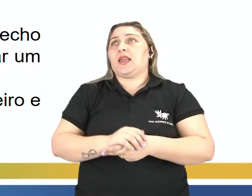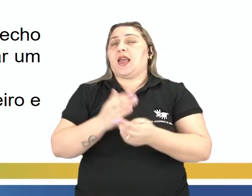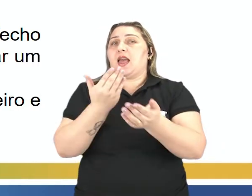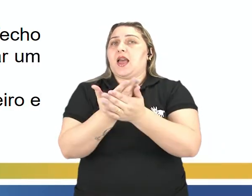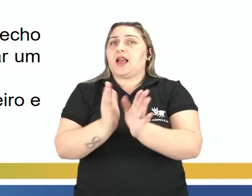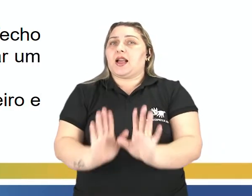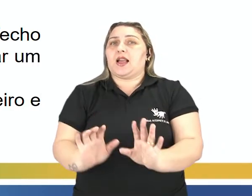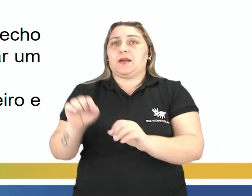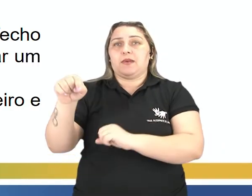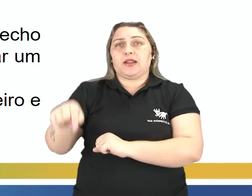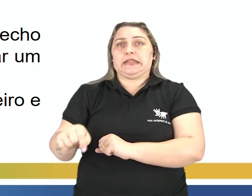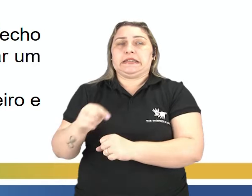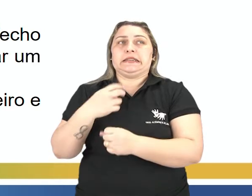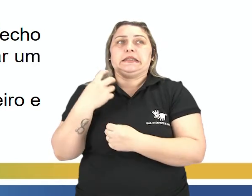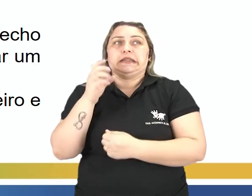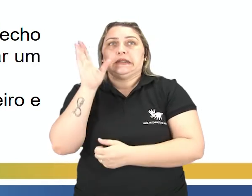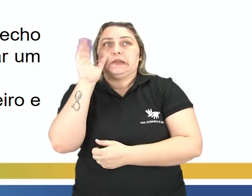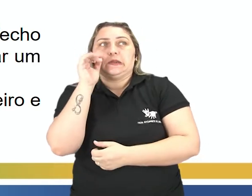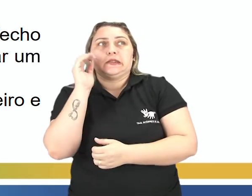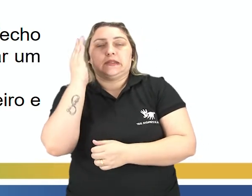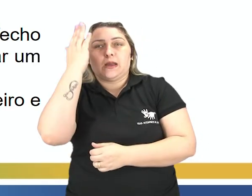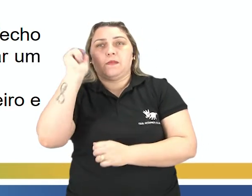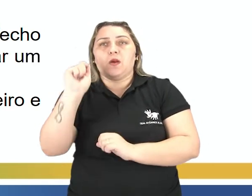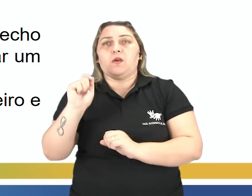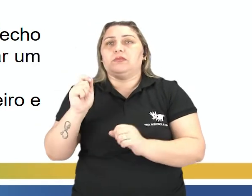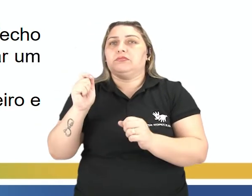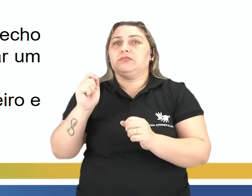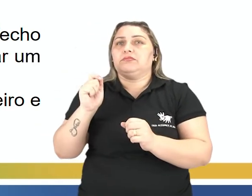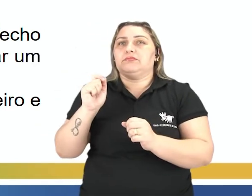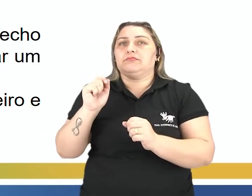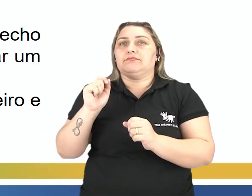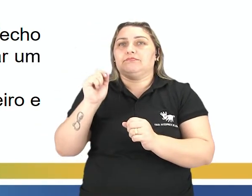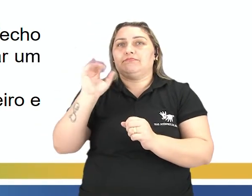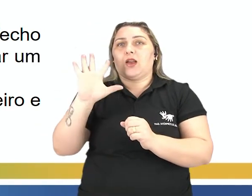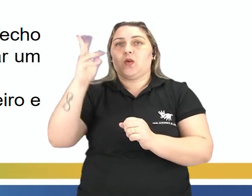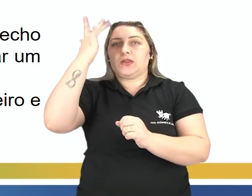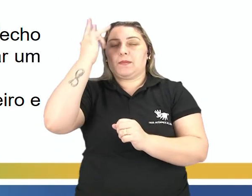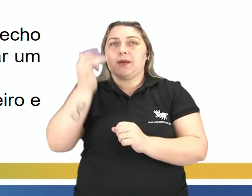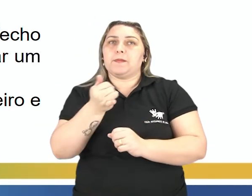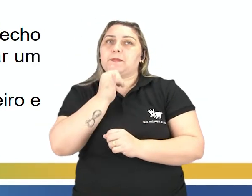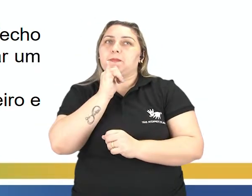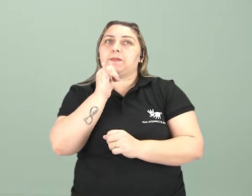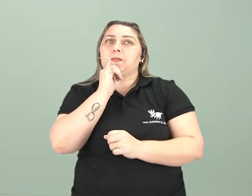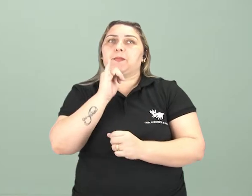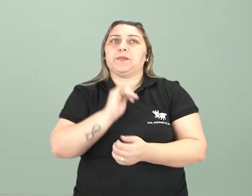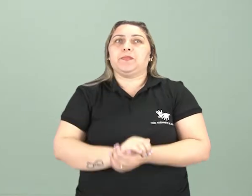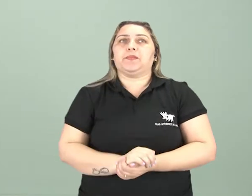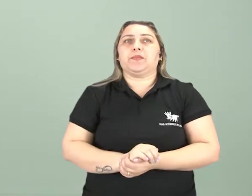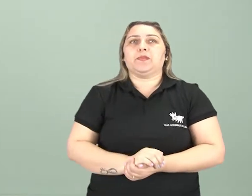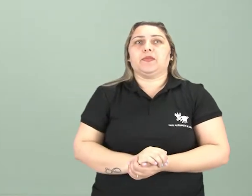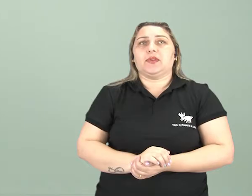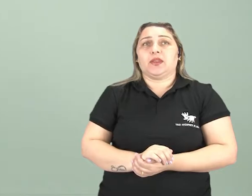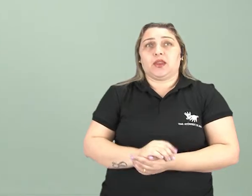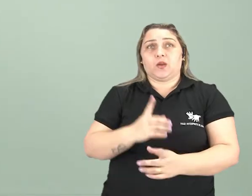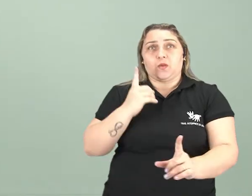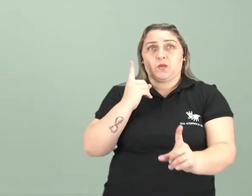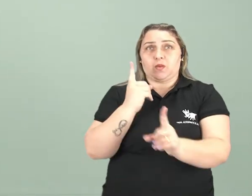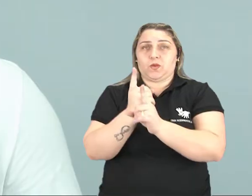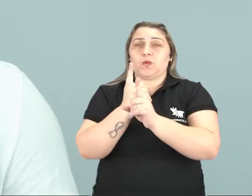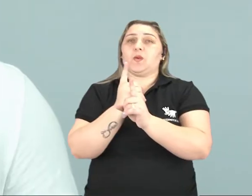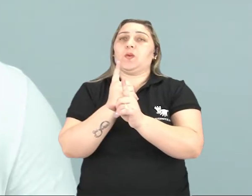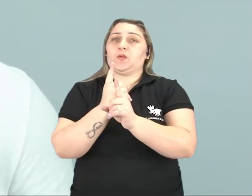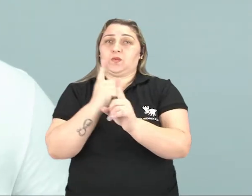que é aquele, nas novelas, né, geralmente, ela acaba naquele ponto, aí você fica curioso para saber o que vai acontecer. Aquele é o